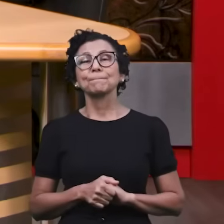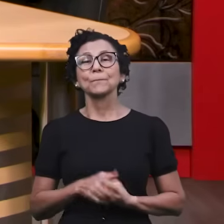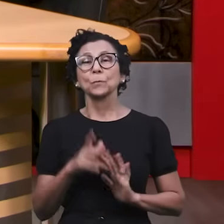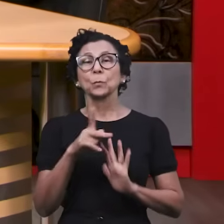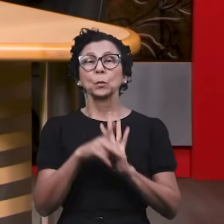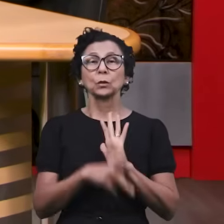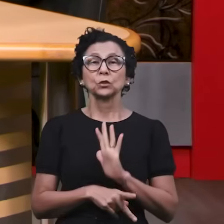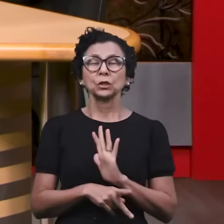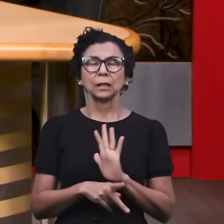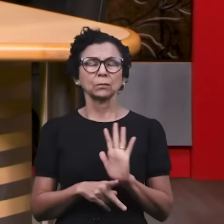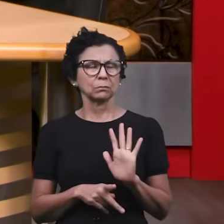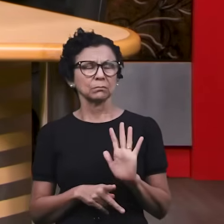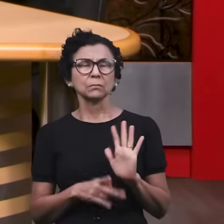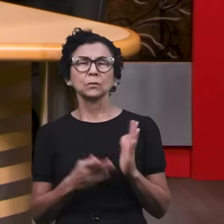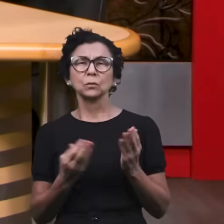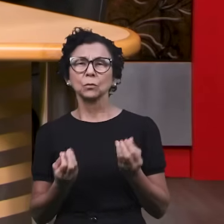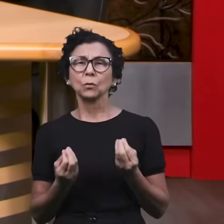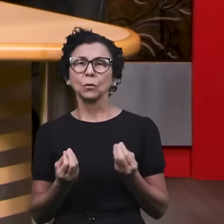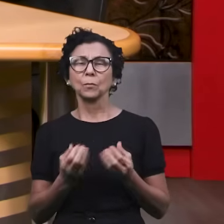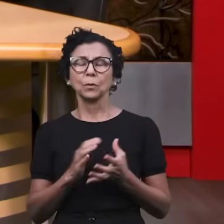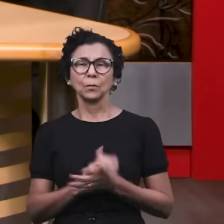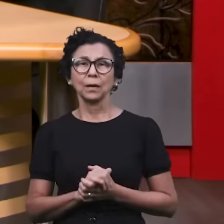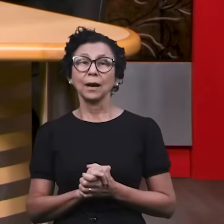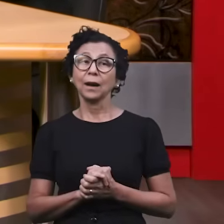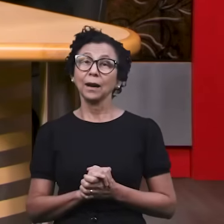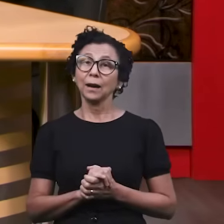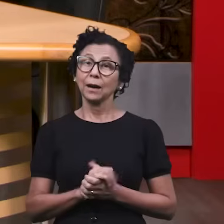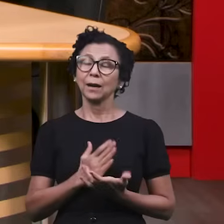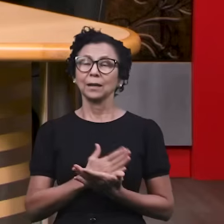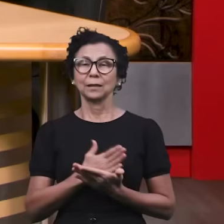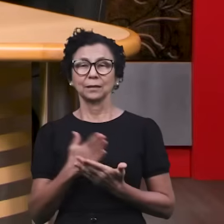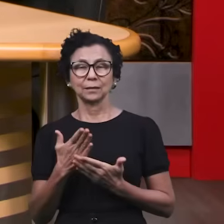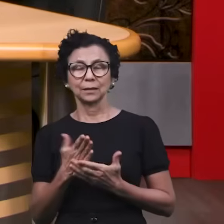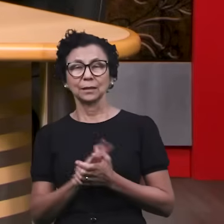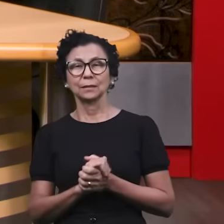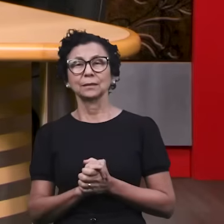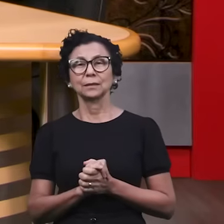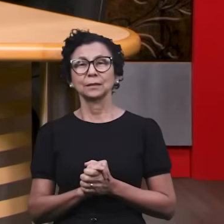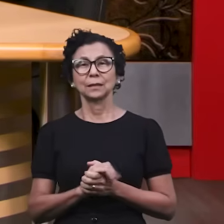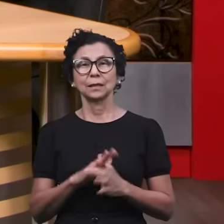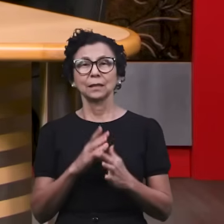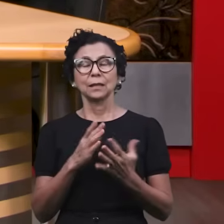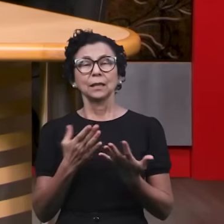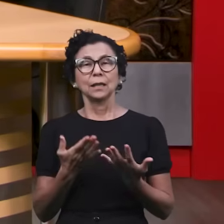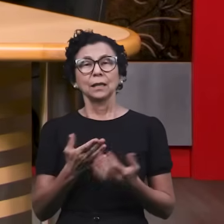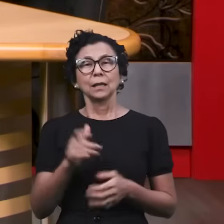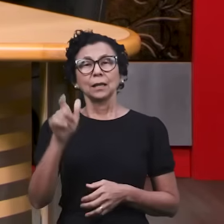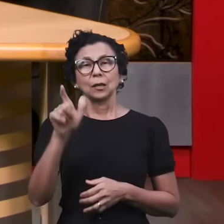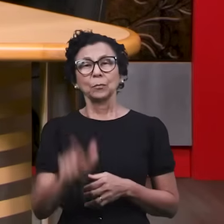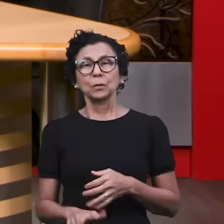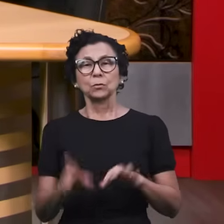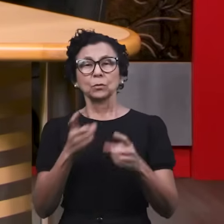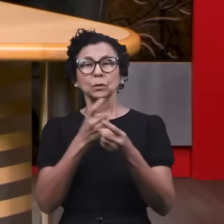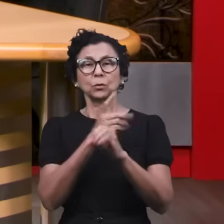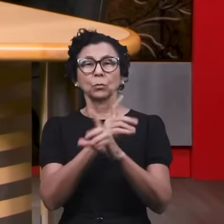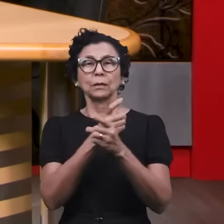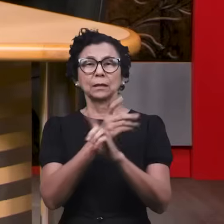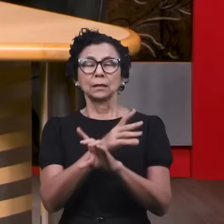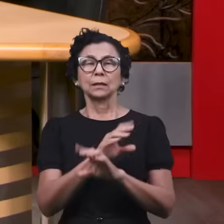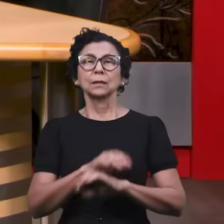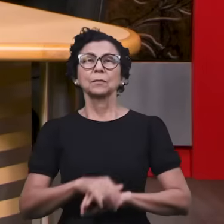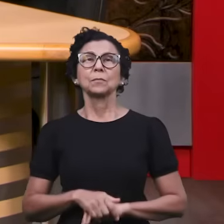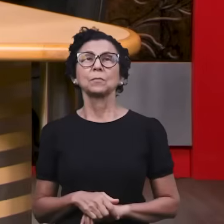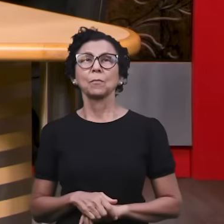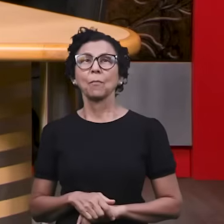é que é esse projeto. Exatamente. Aí que entra o ministério do doutrinador. Aí você puxou um assunto importante, que é a